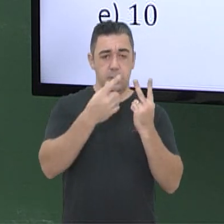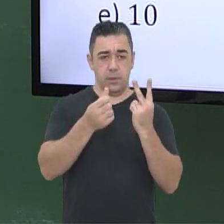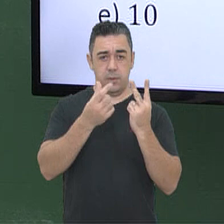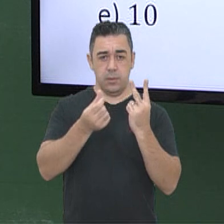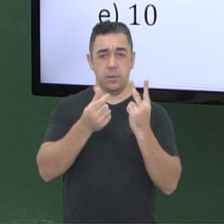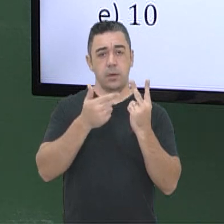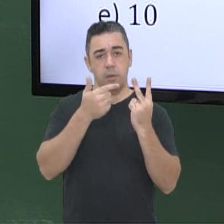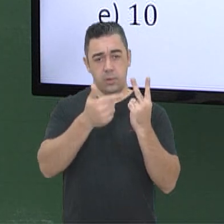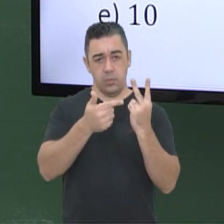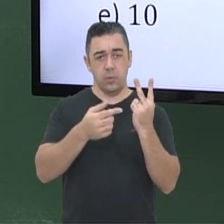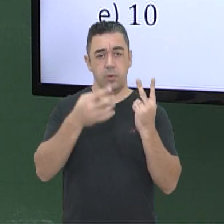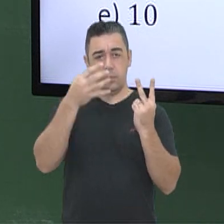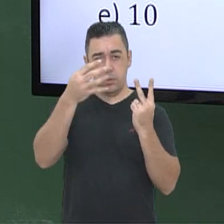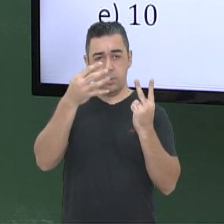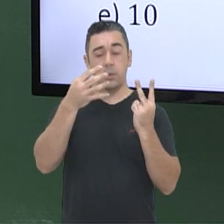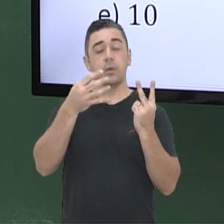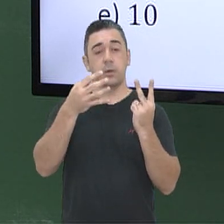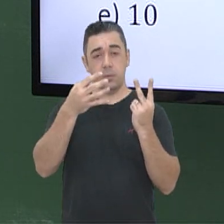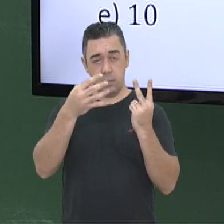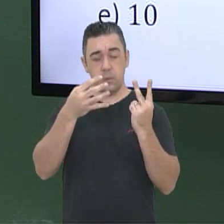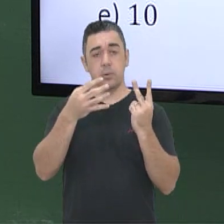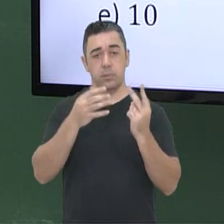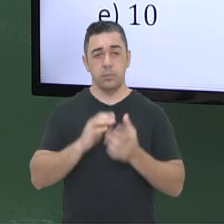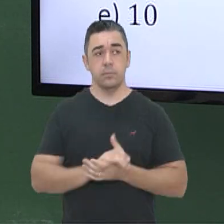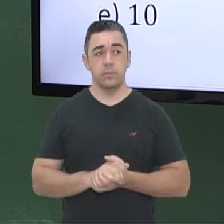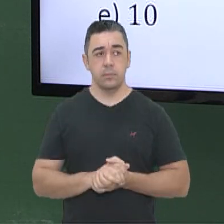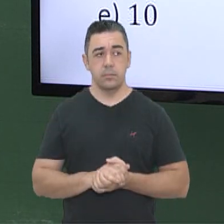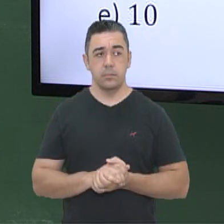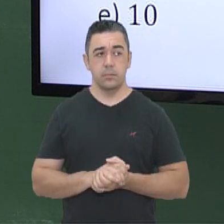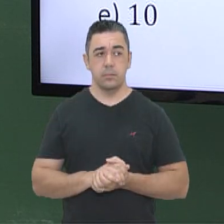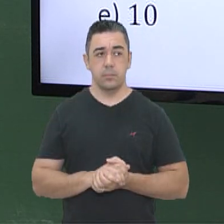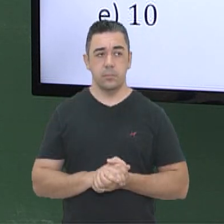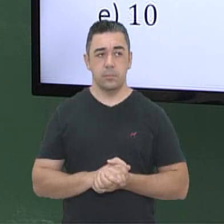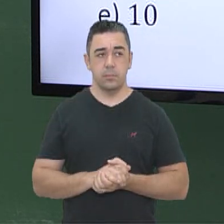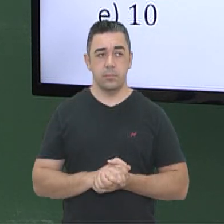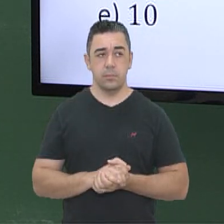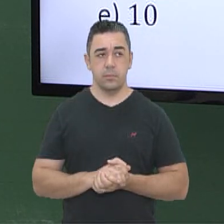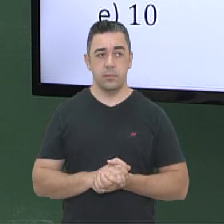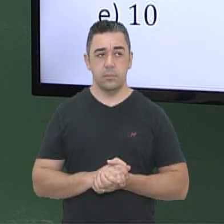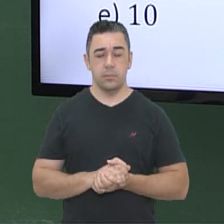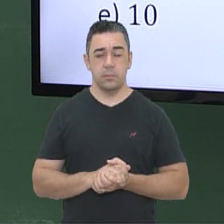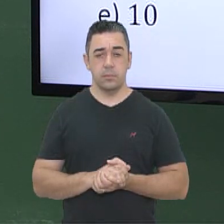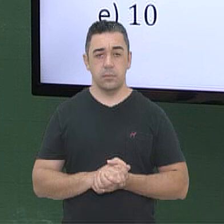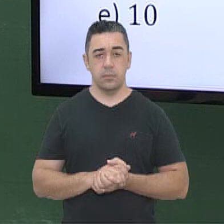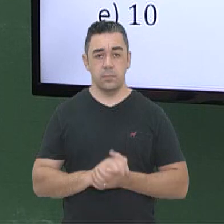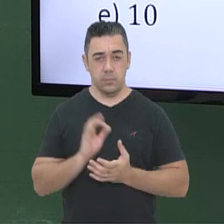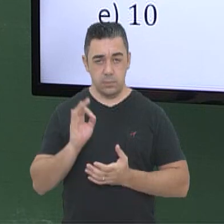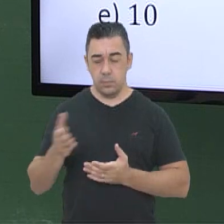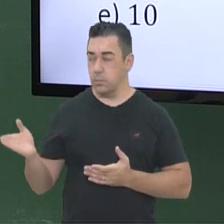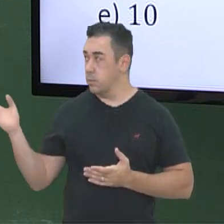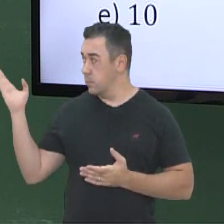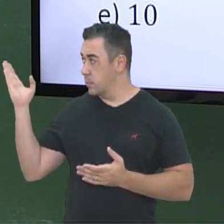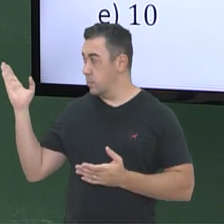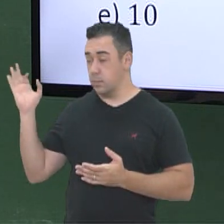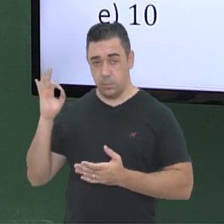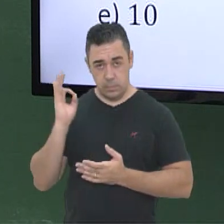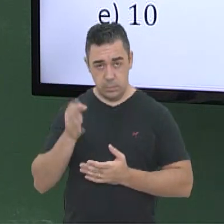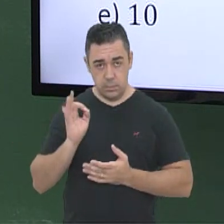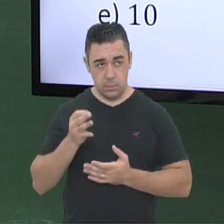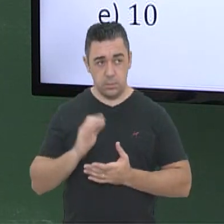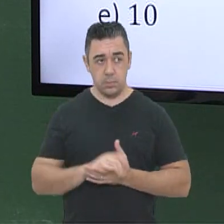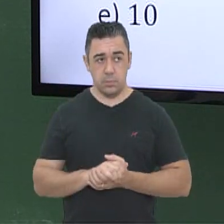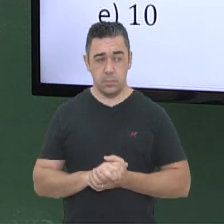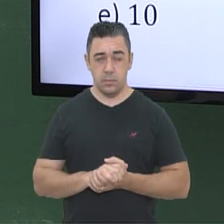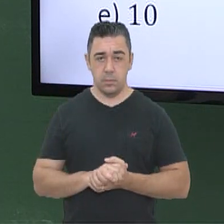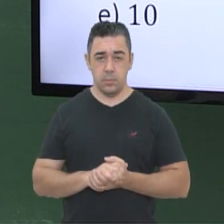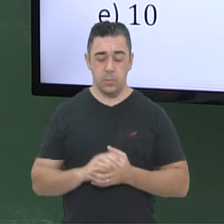de 16 à quarta, 16, nós substituímos o 16 por 2 à quarta. Ok? 2,